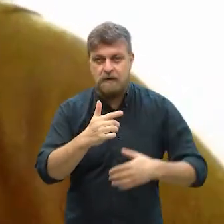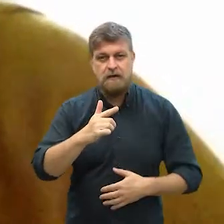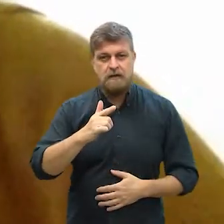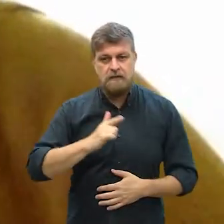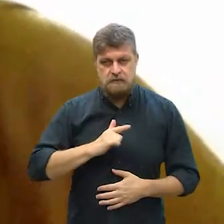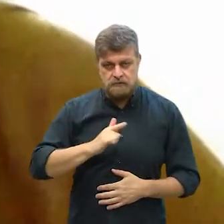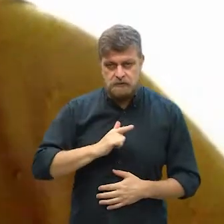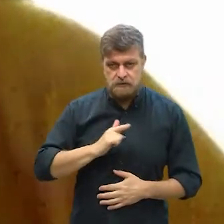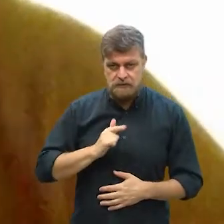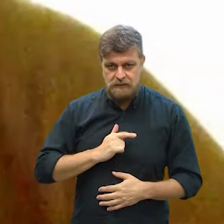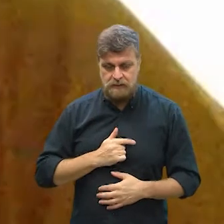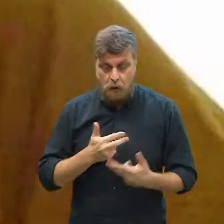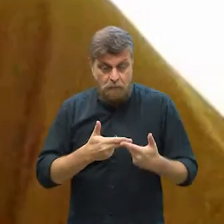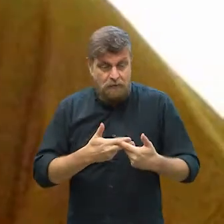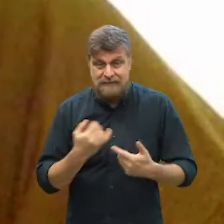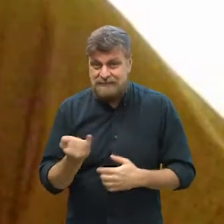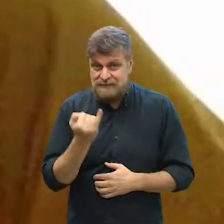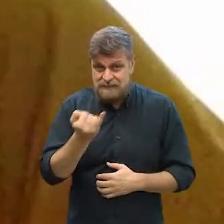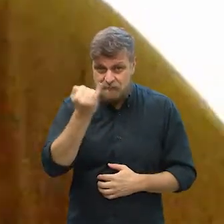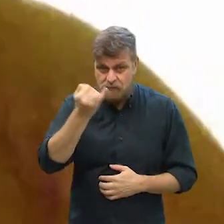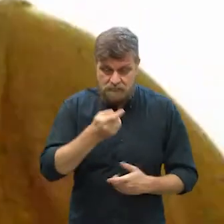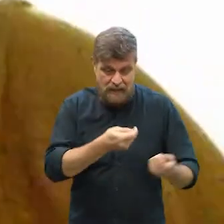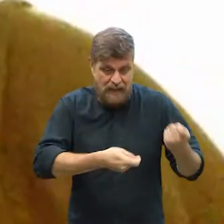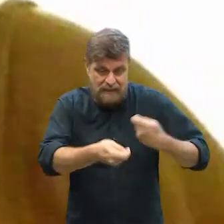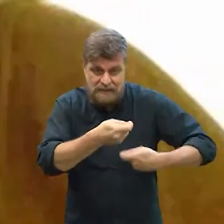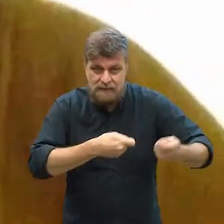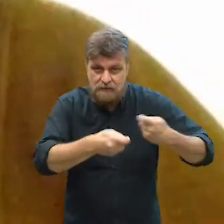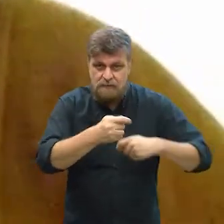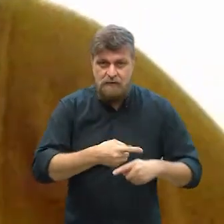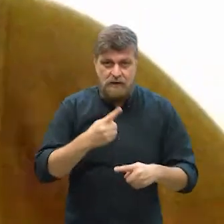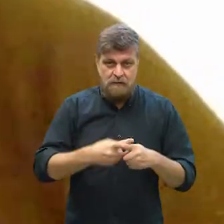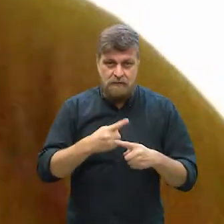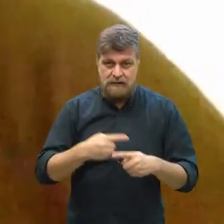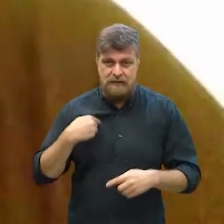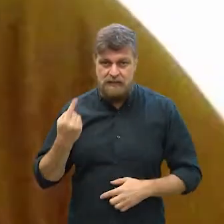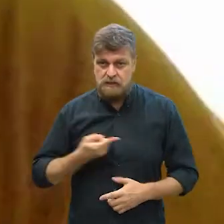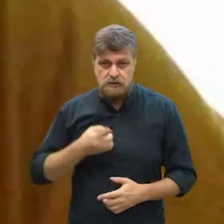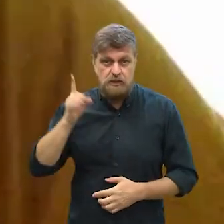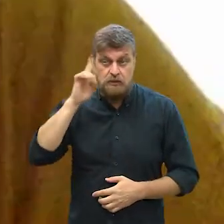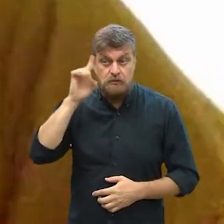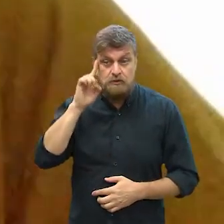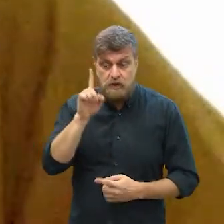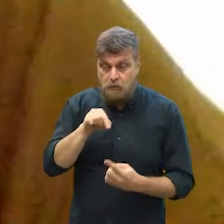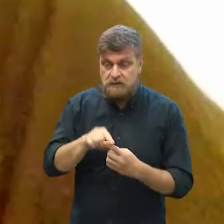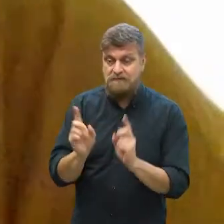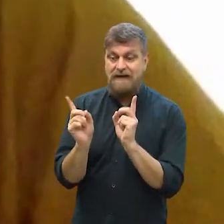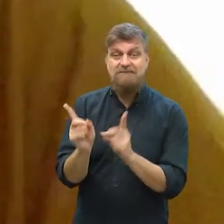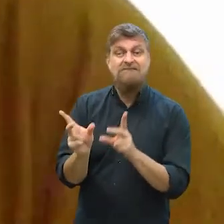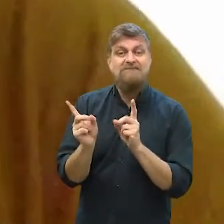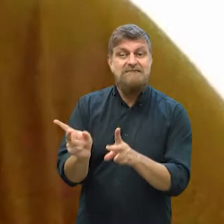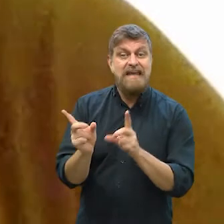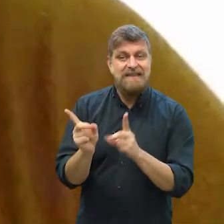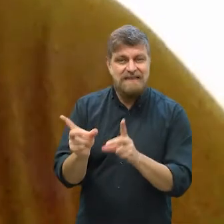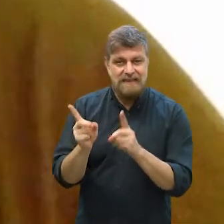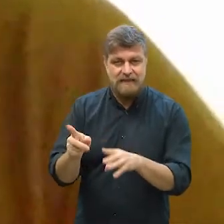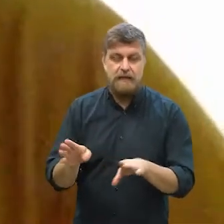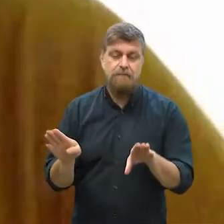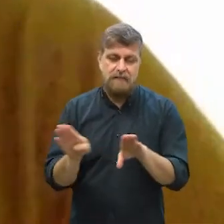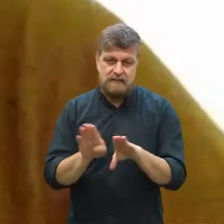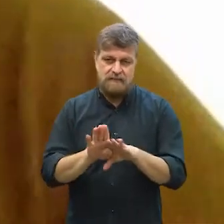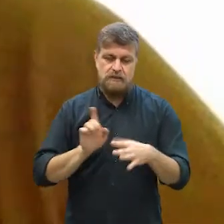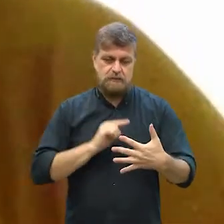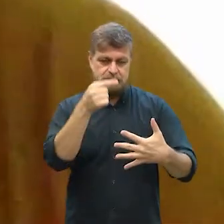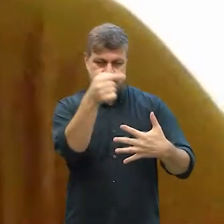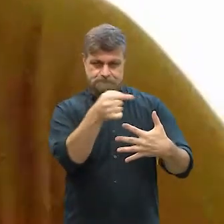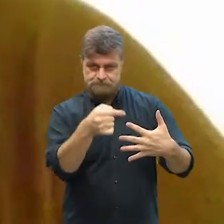algumas skills que eram super importantes para a gente, que é negócio, porque no fim do dia o que a gente faz todos os dias é vender, é negociar, mas tinha